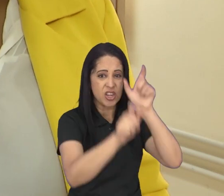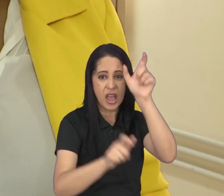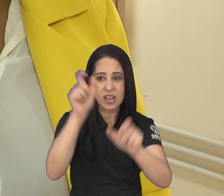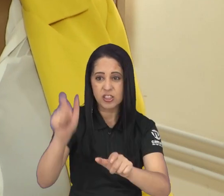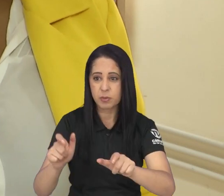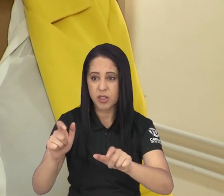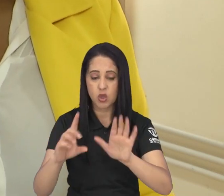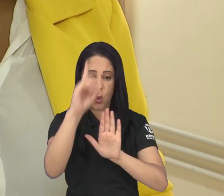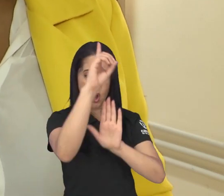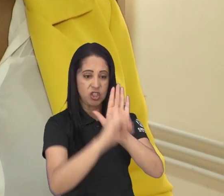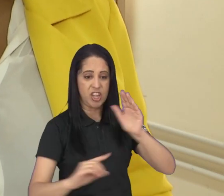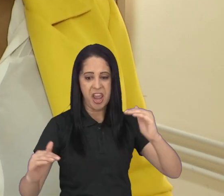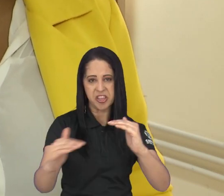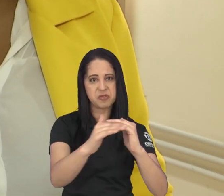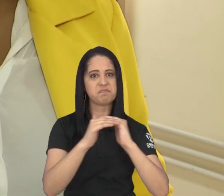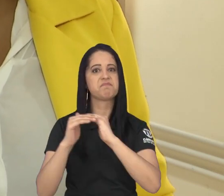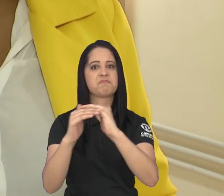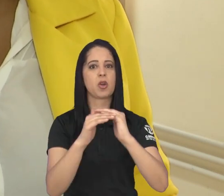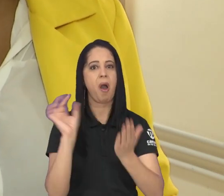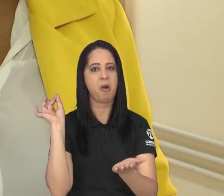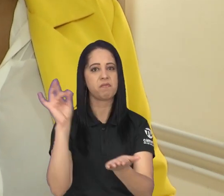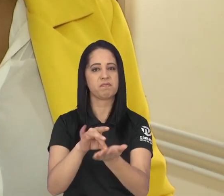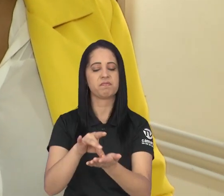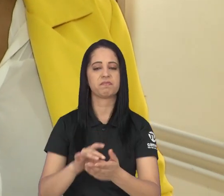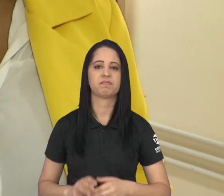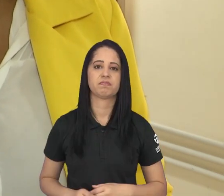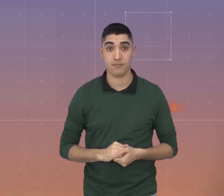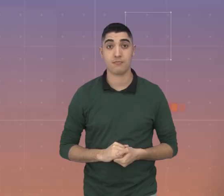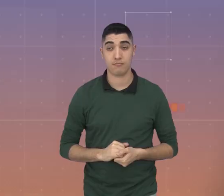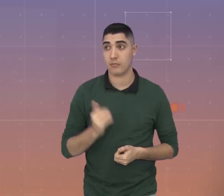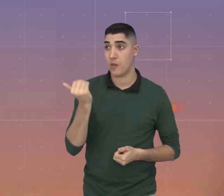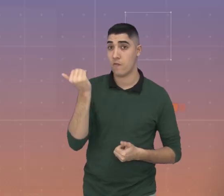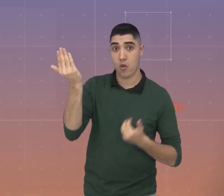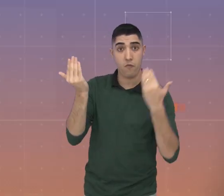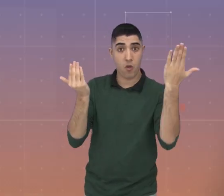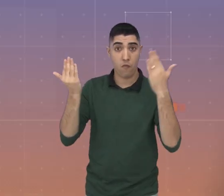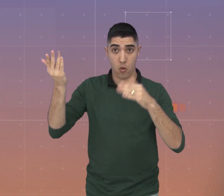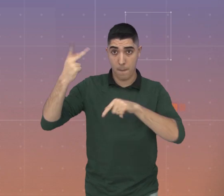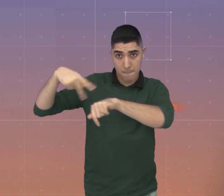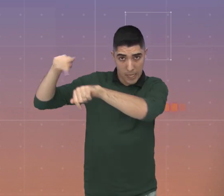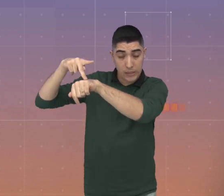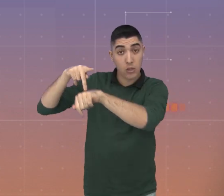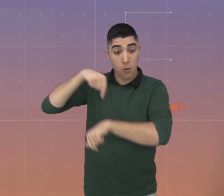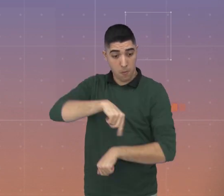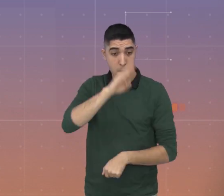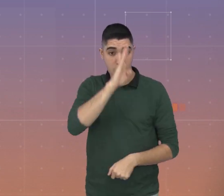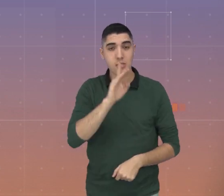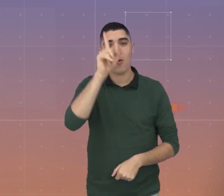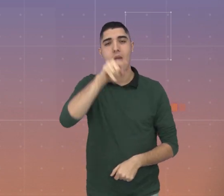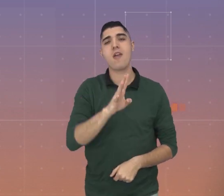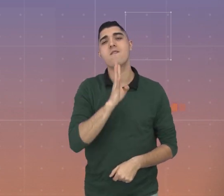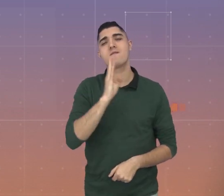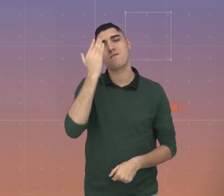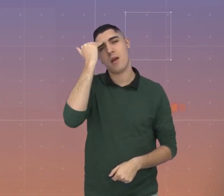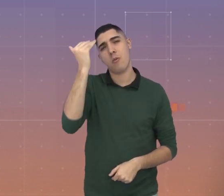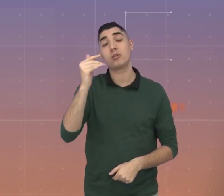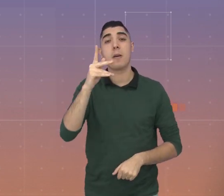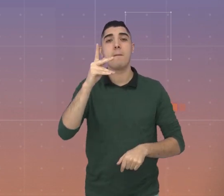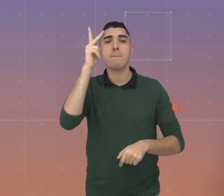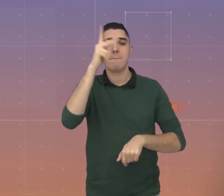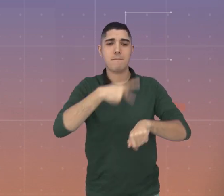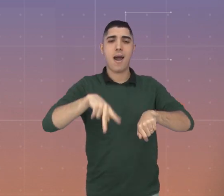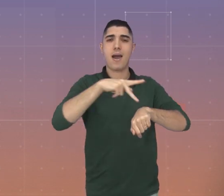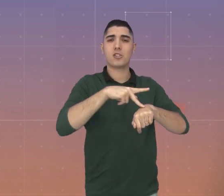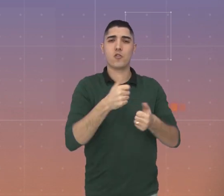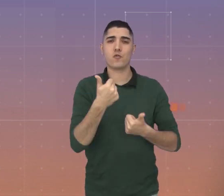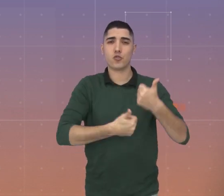onde todas as pessoas têm seus direitos assegurados igualmente. No mundo afora, o Brasil é conhecido por ser o país do